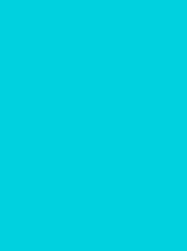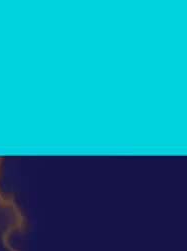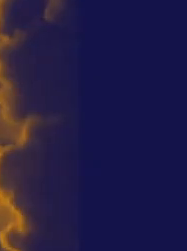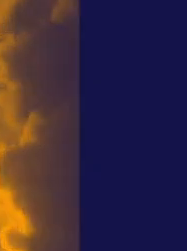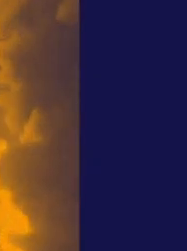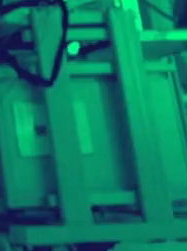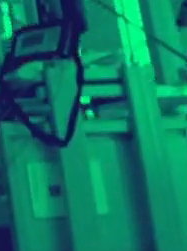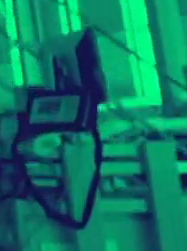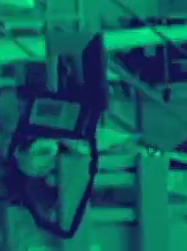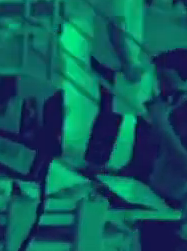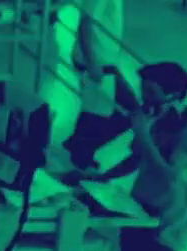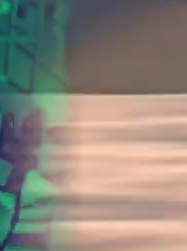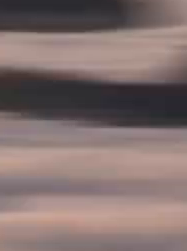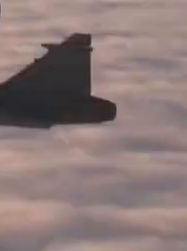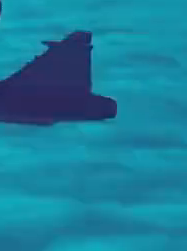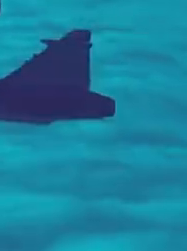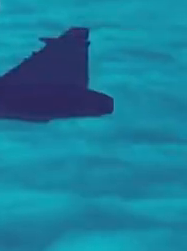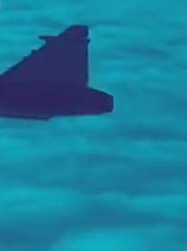Música